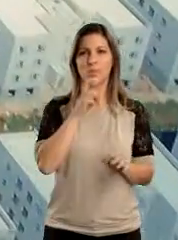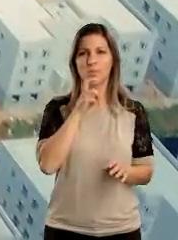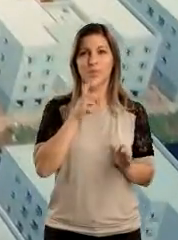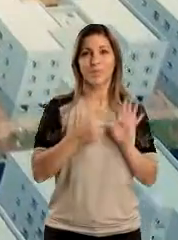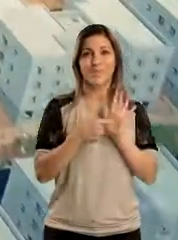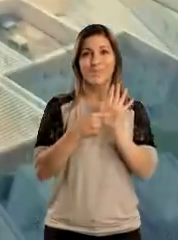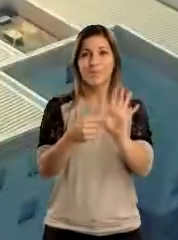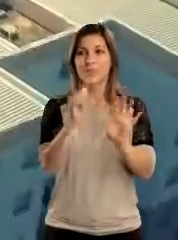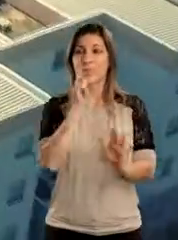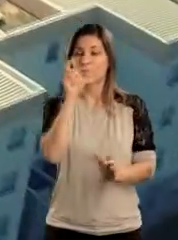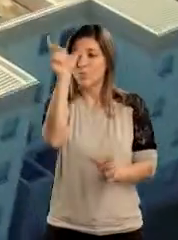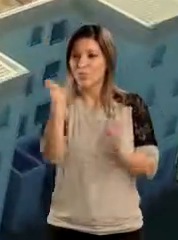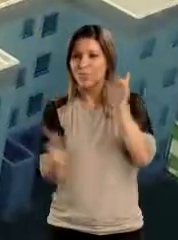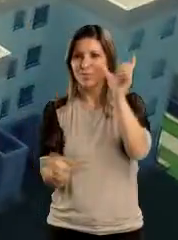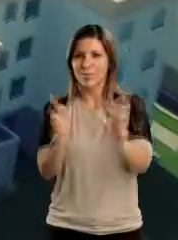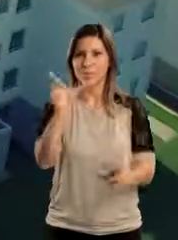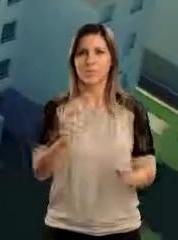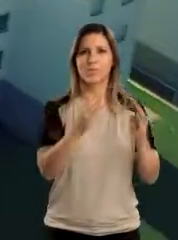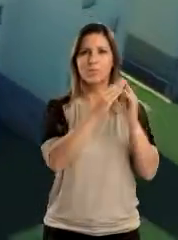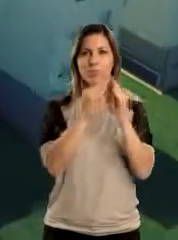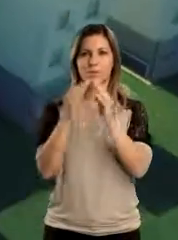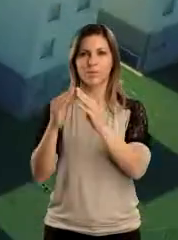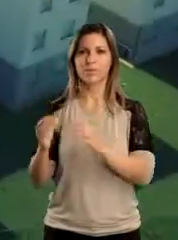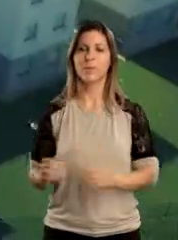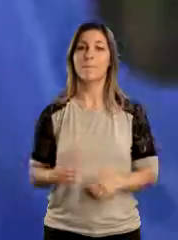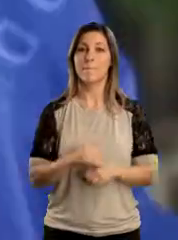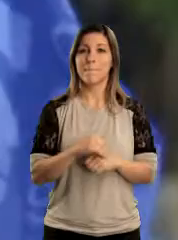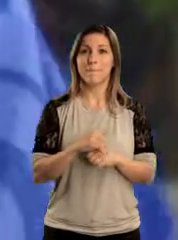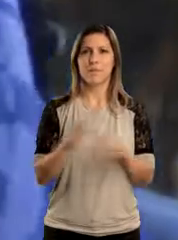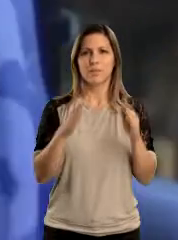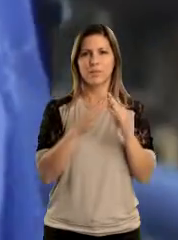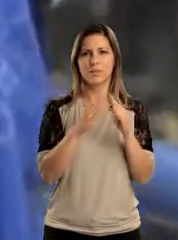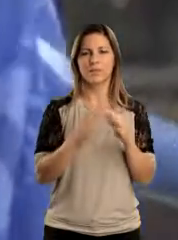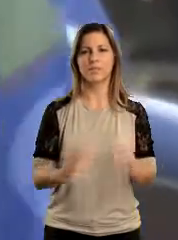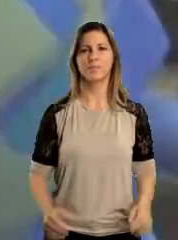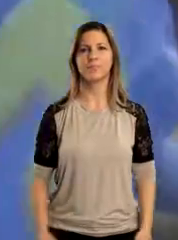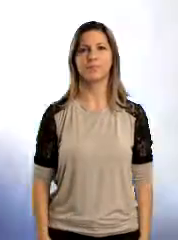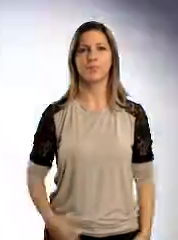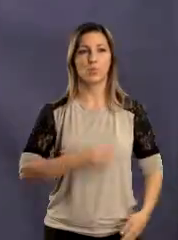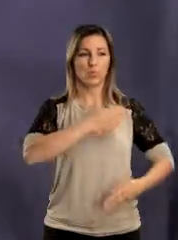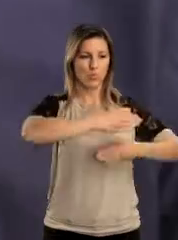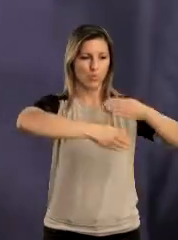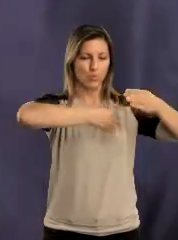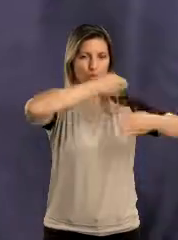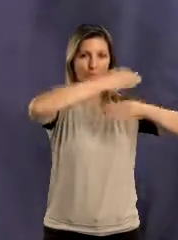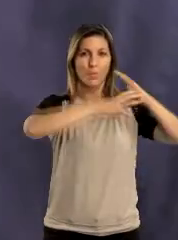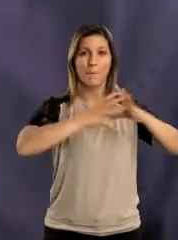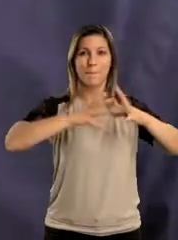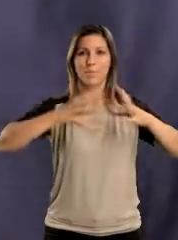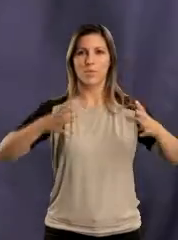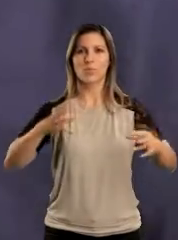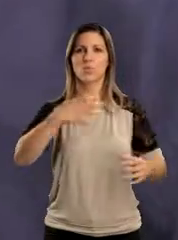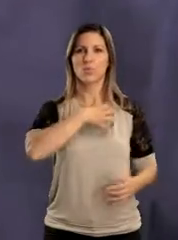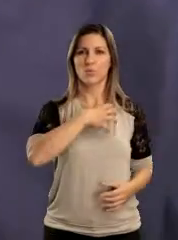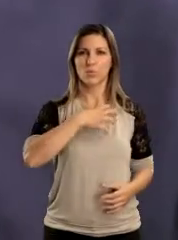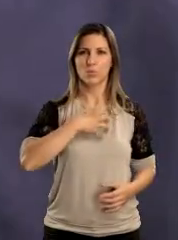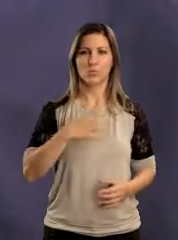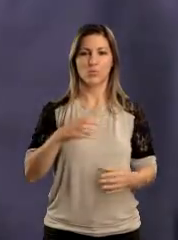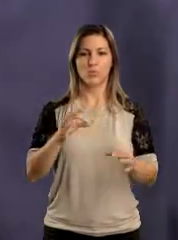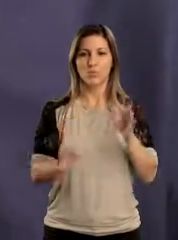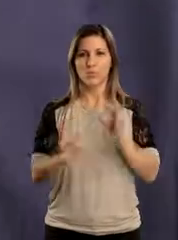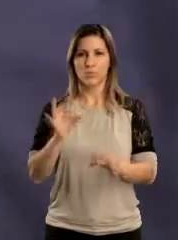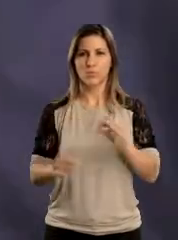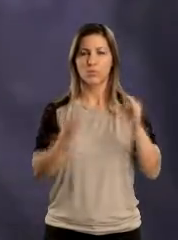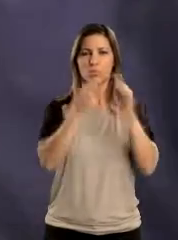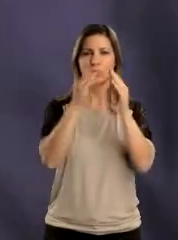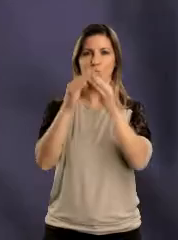para, Sorocaba já é recorde de novas moradias. E vem mais por aí. Construímos o maior programa